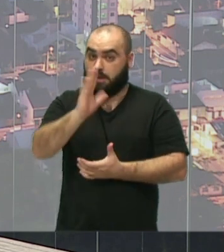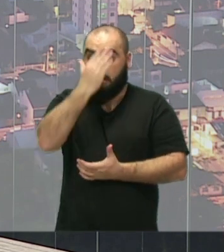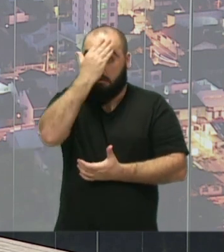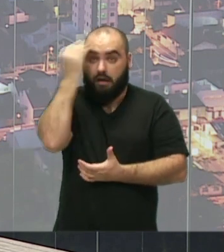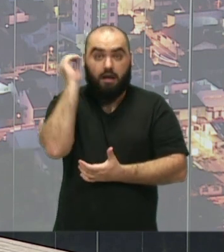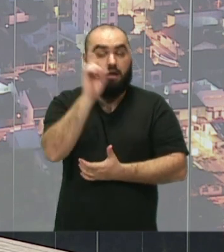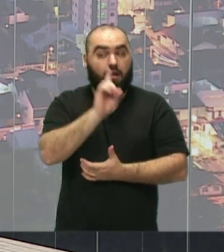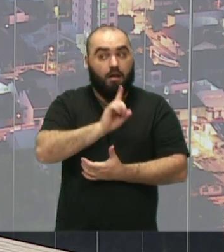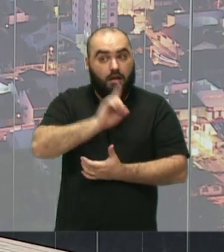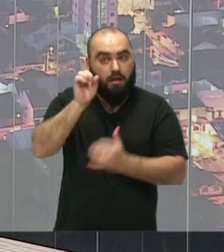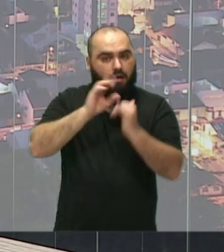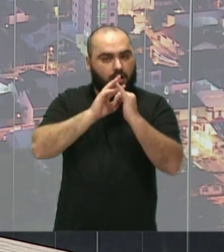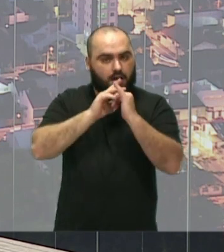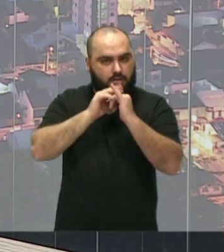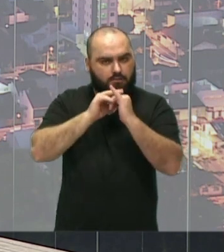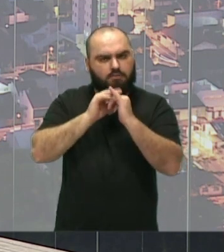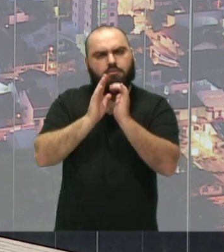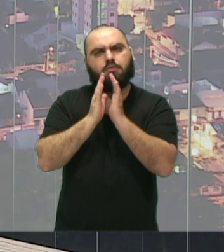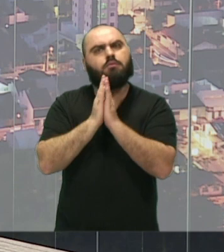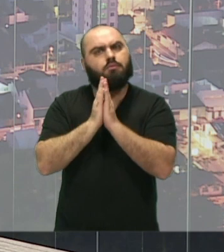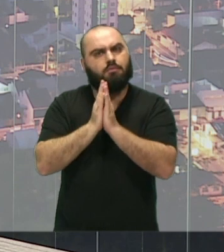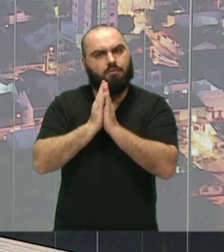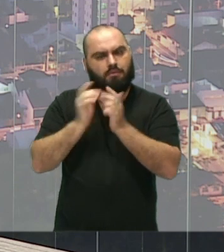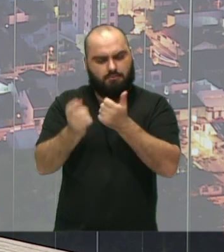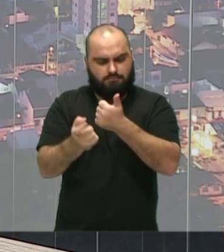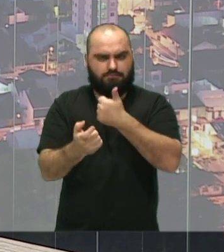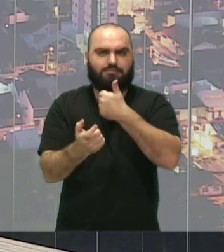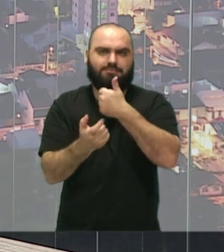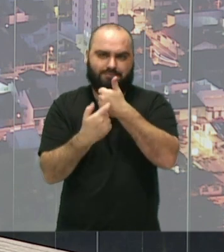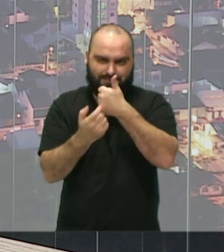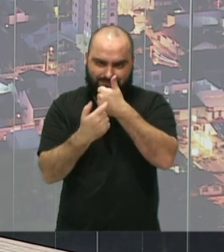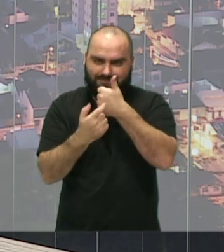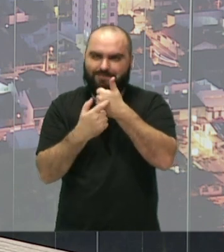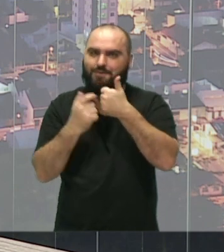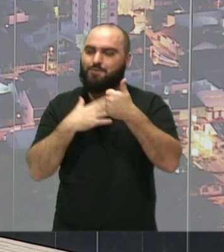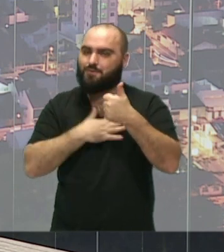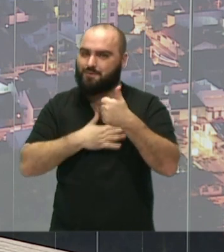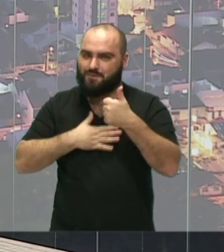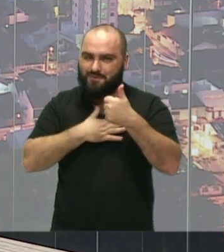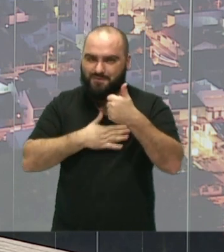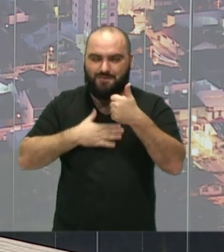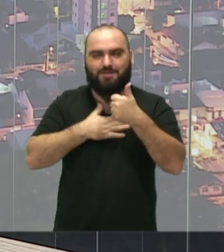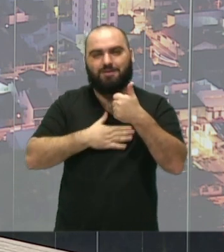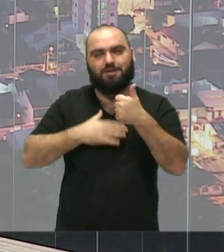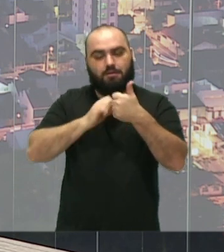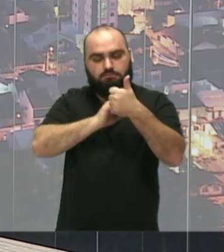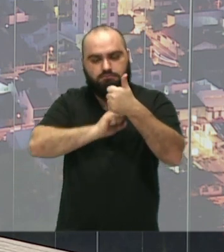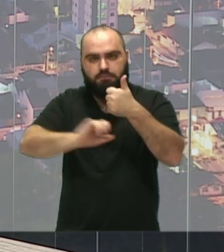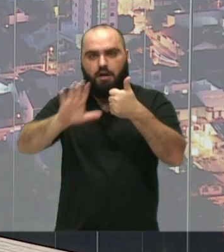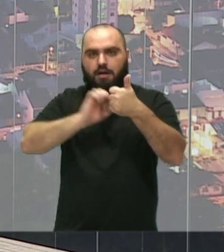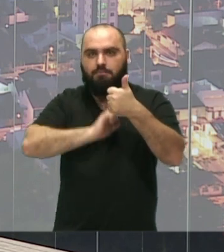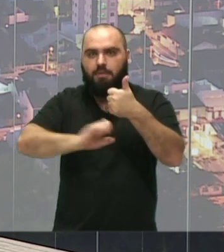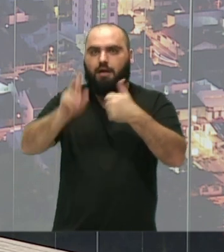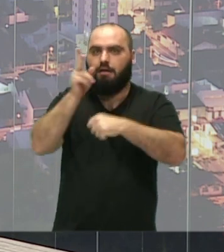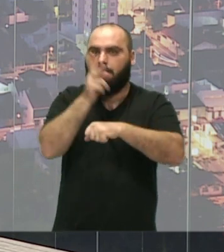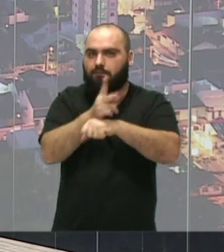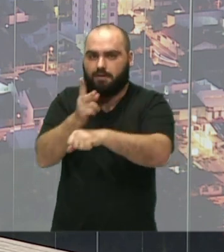lá no YouTube, faça aquele lá, dê o seu like, dê o seu gostei e compartilhe os nossos